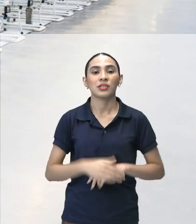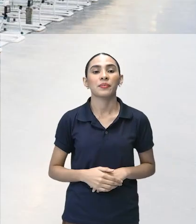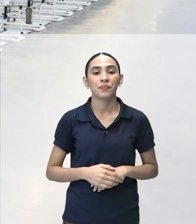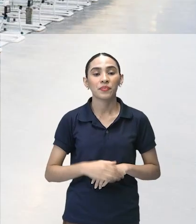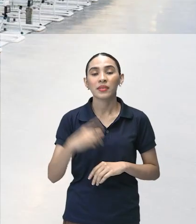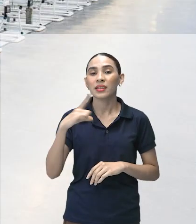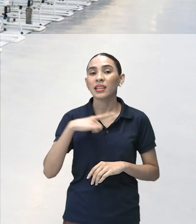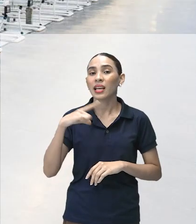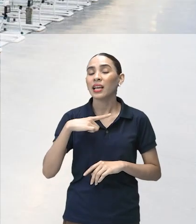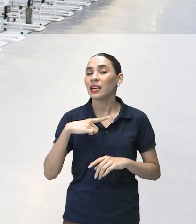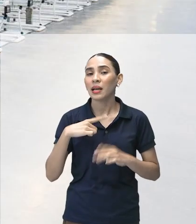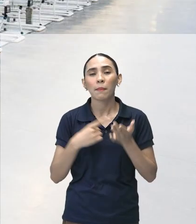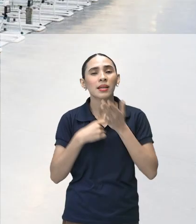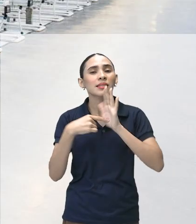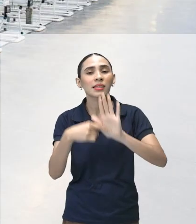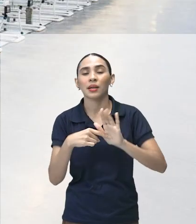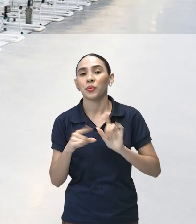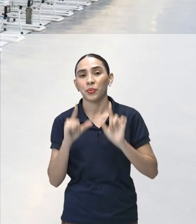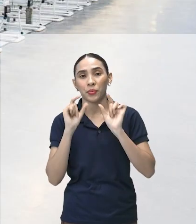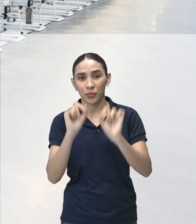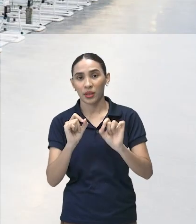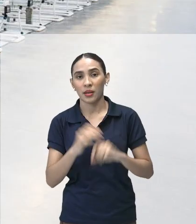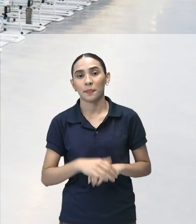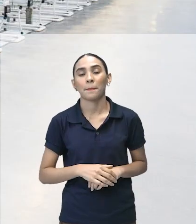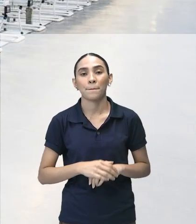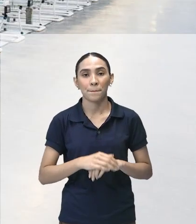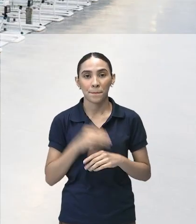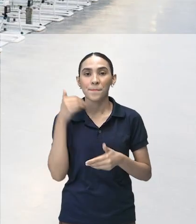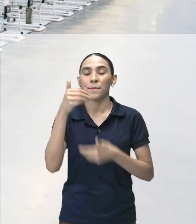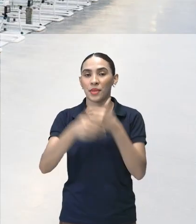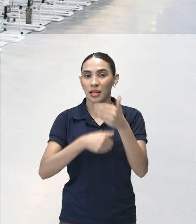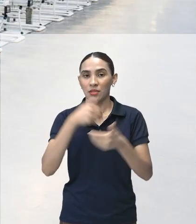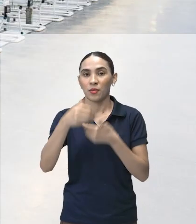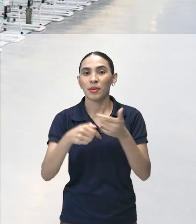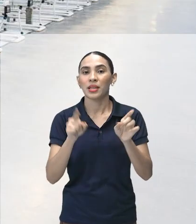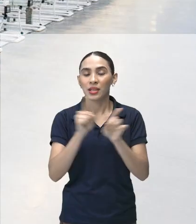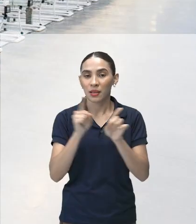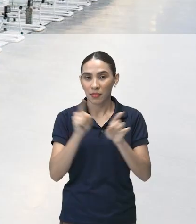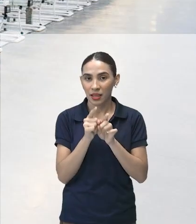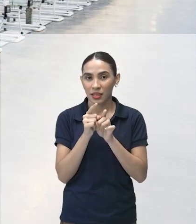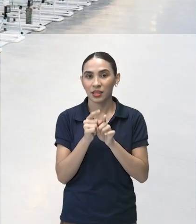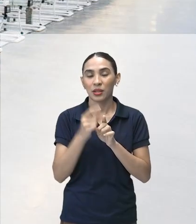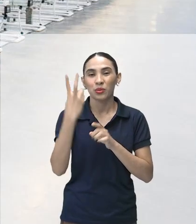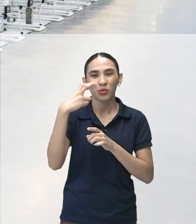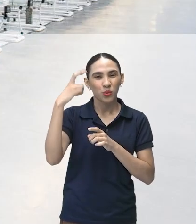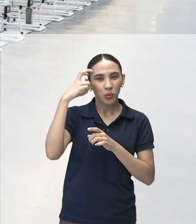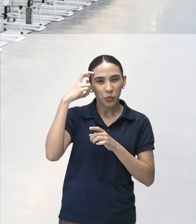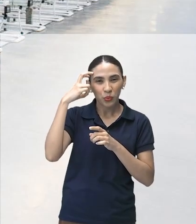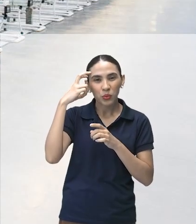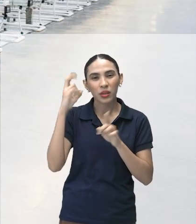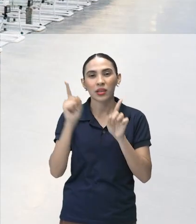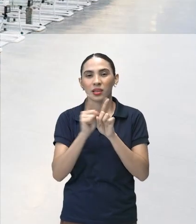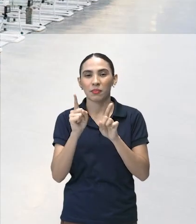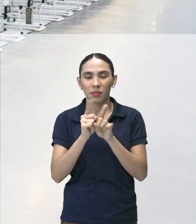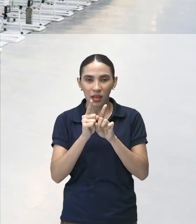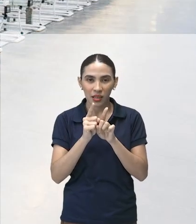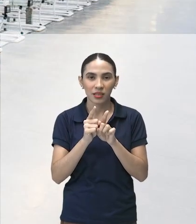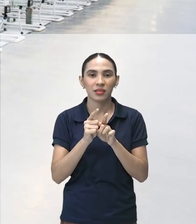tem levado ao quê? Tem levado, gente, ao desenvolvimento ali de culturas, né, que